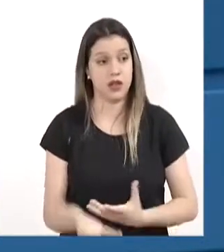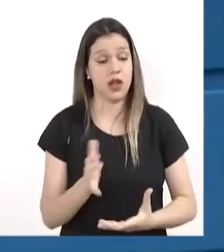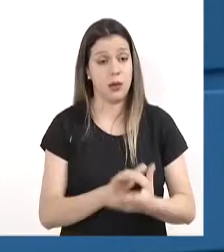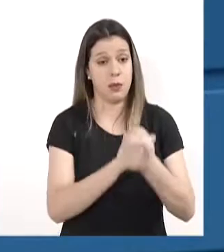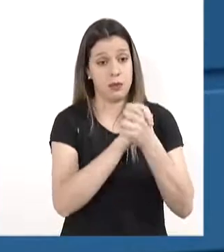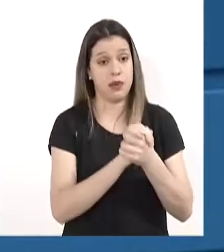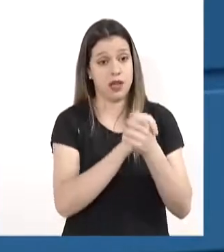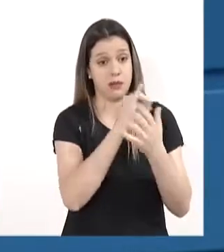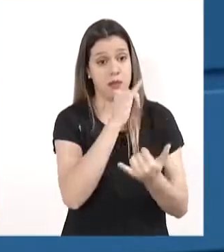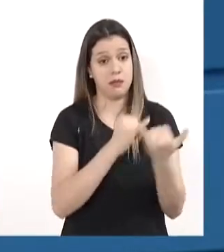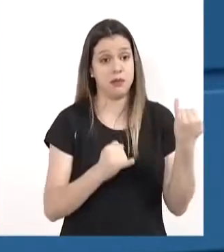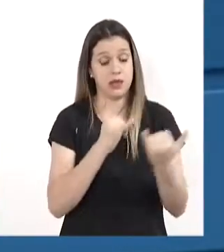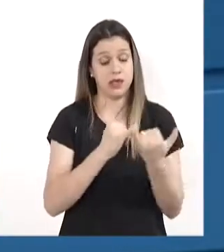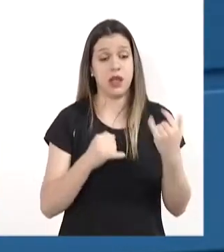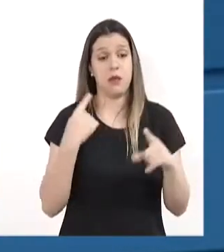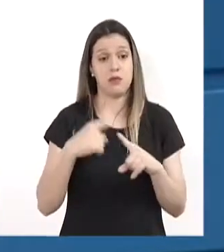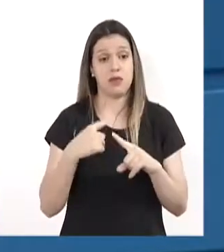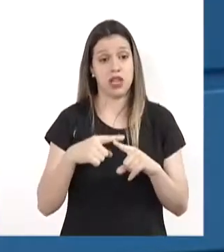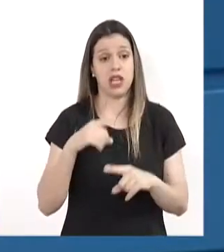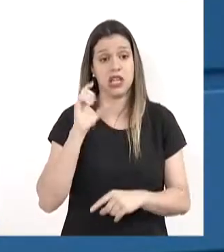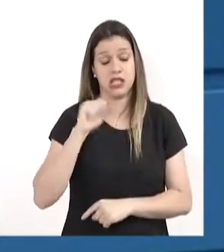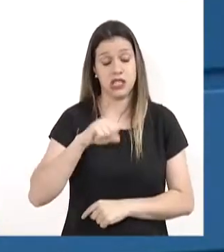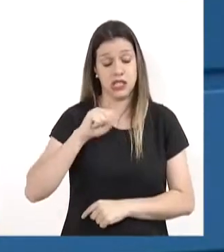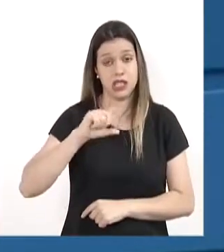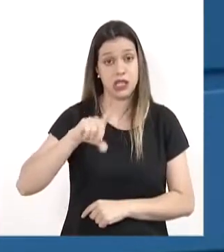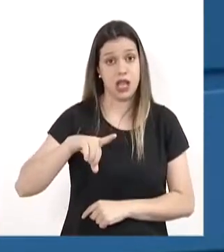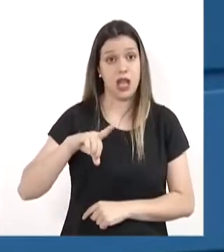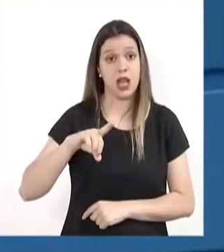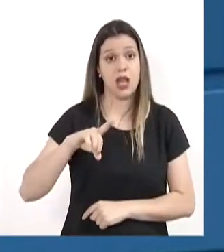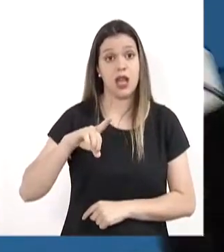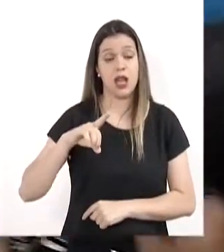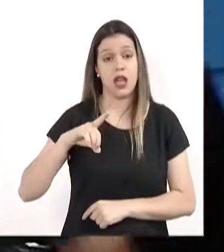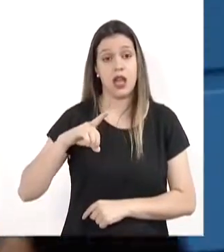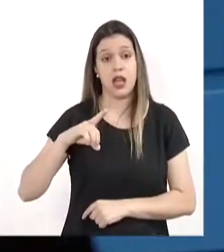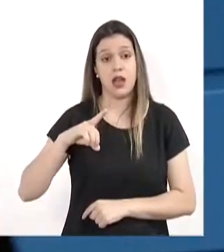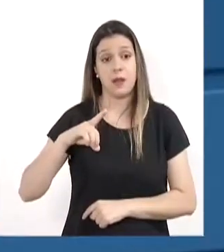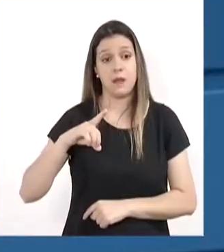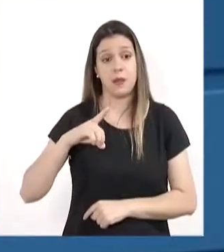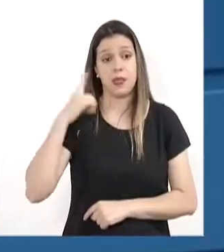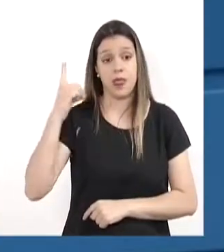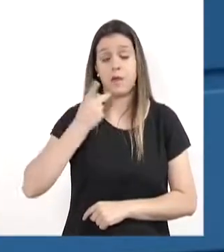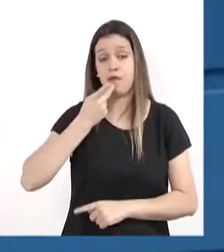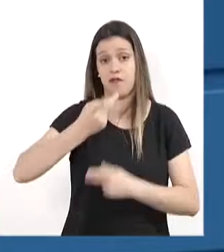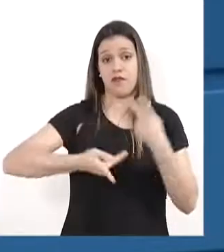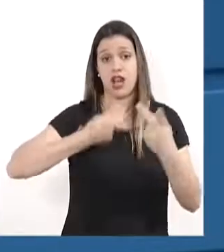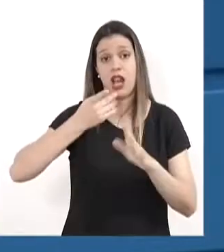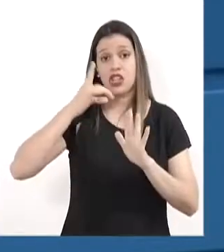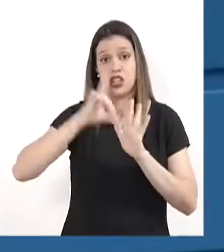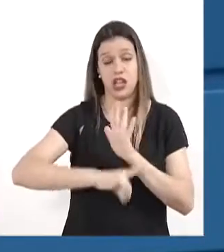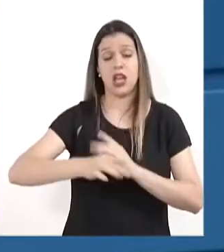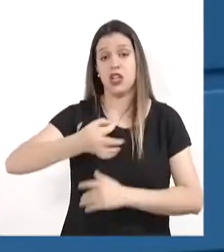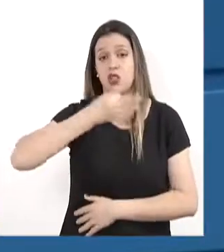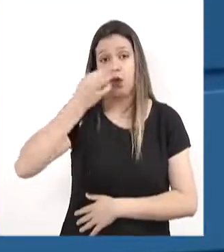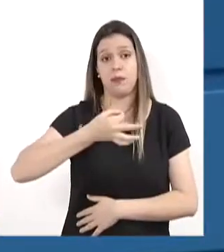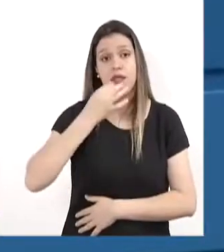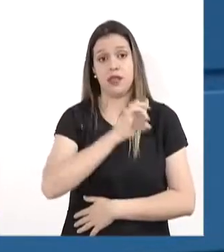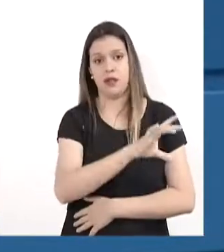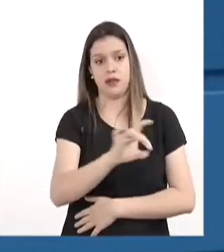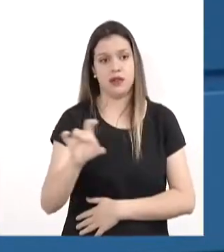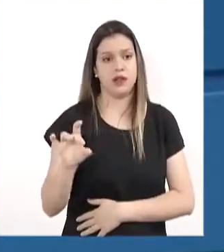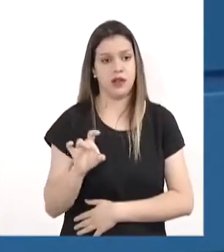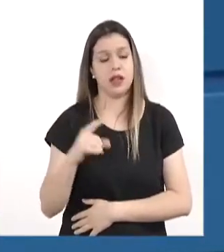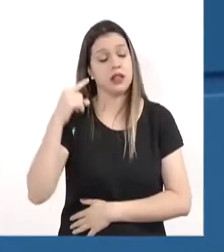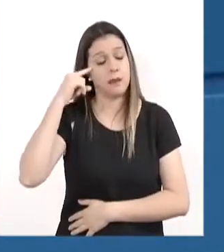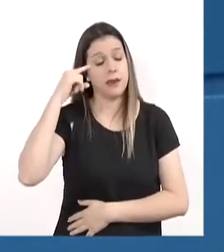porque isso aqui é um parlamento e isso é democracia. Todos aqui têm direito, e esse é o princípio da democracia, de